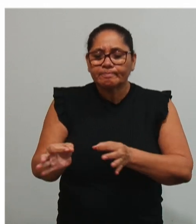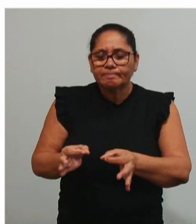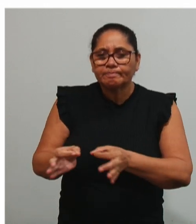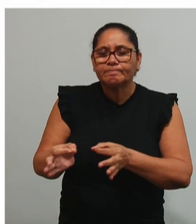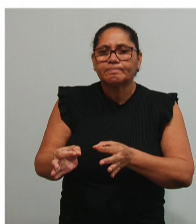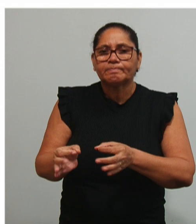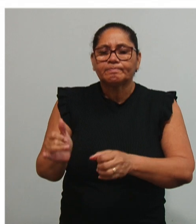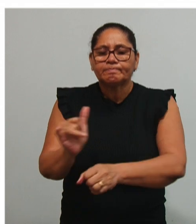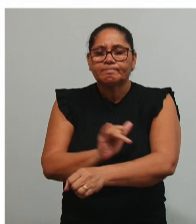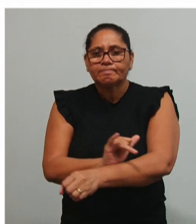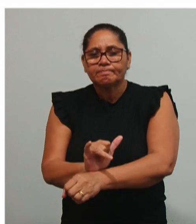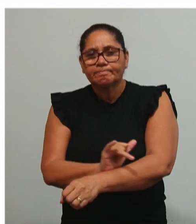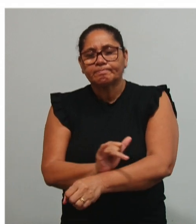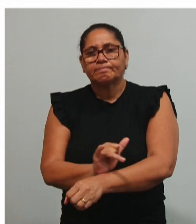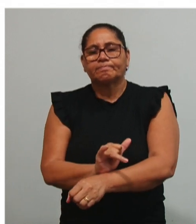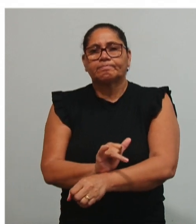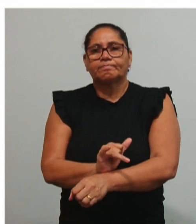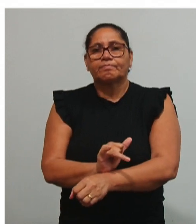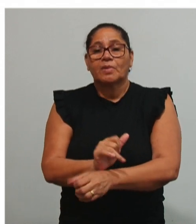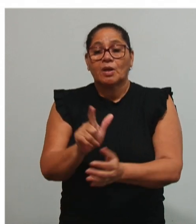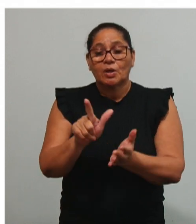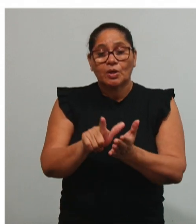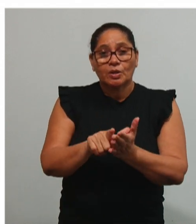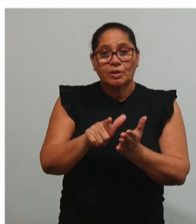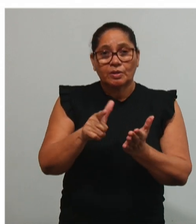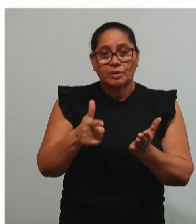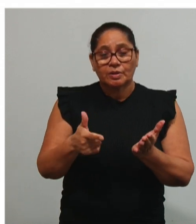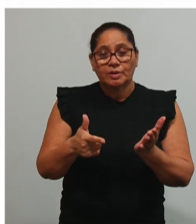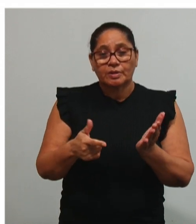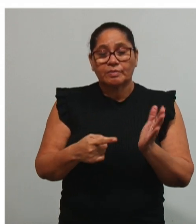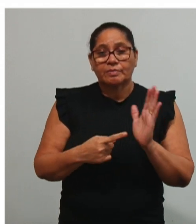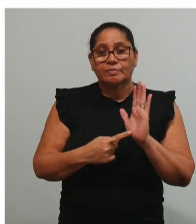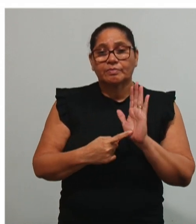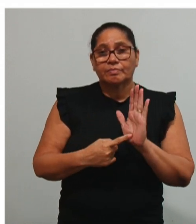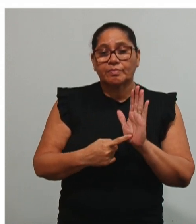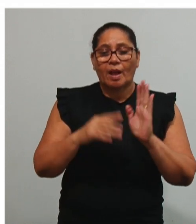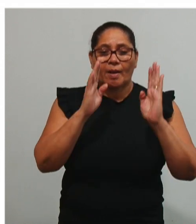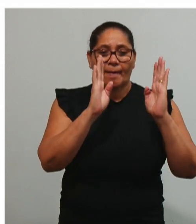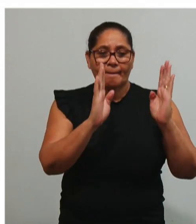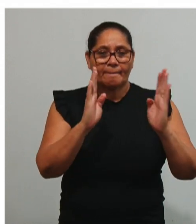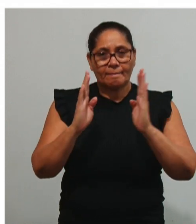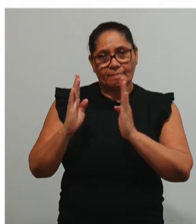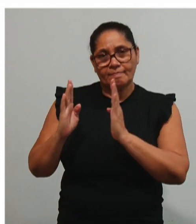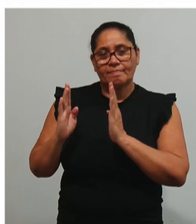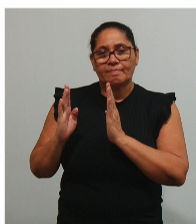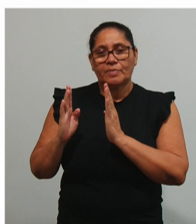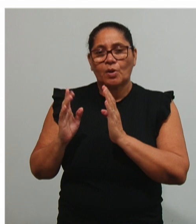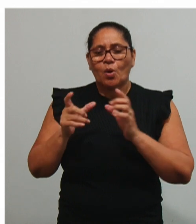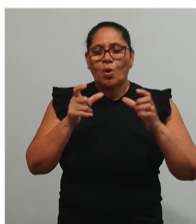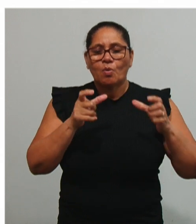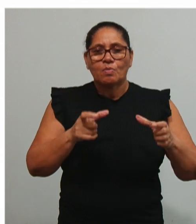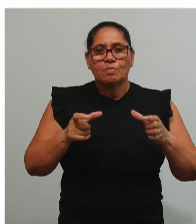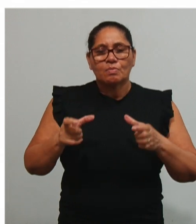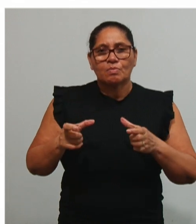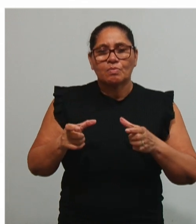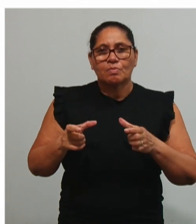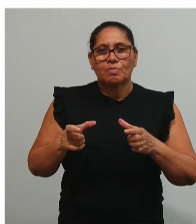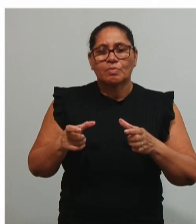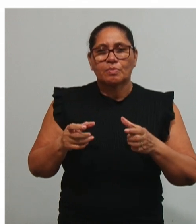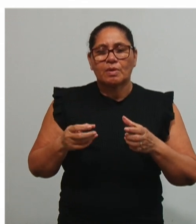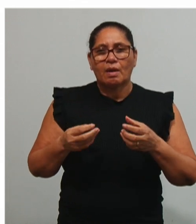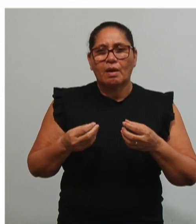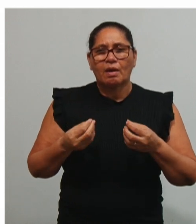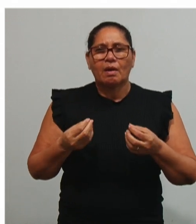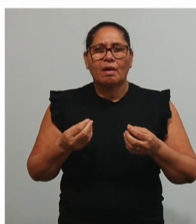planejamento e estratégia. Esse livro está disponível na minha biblioteca, onde vocês